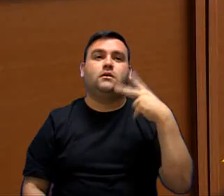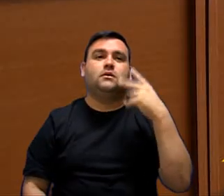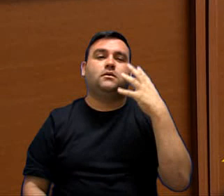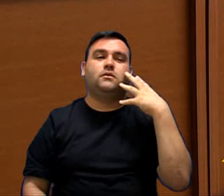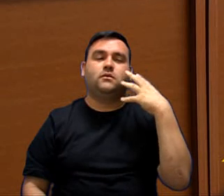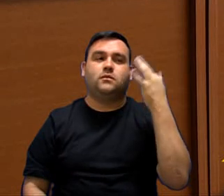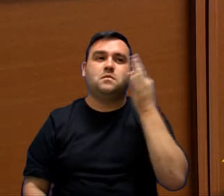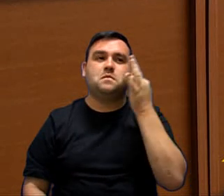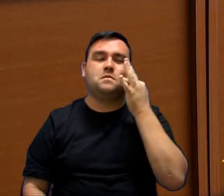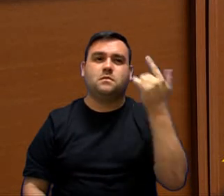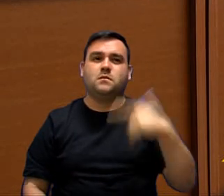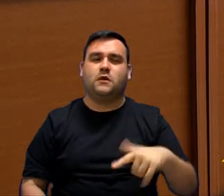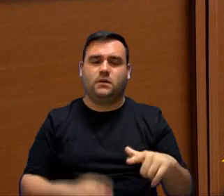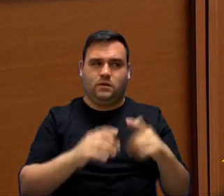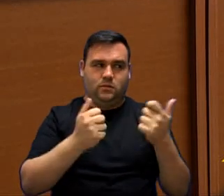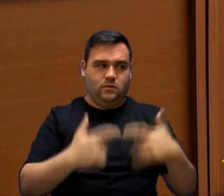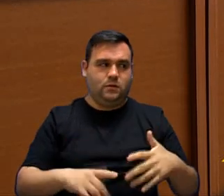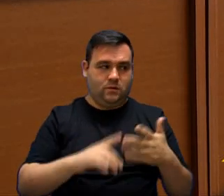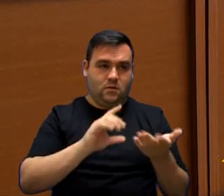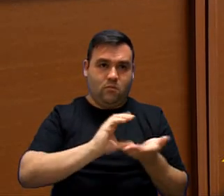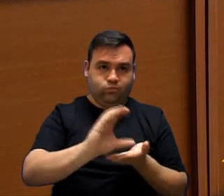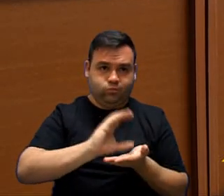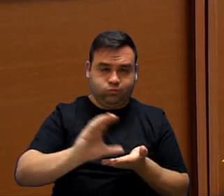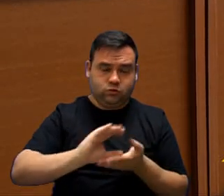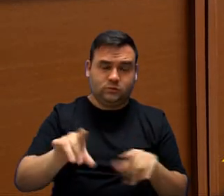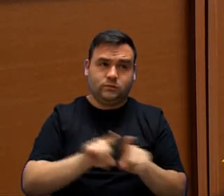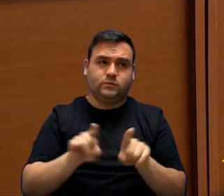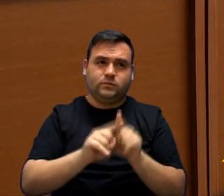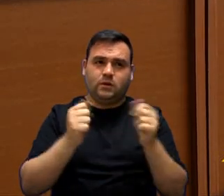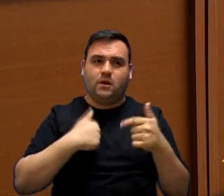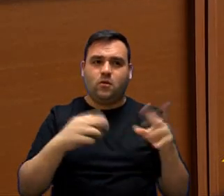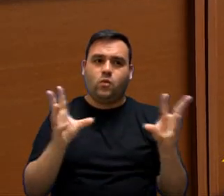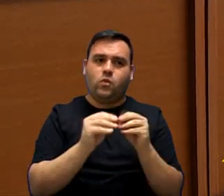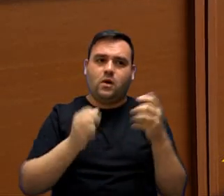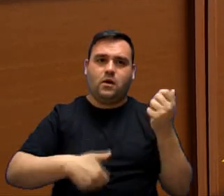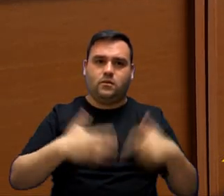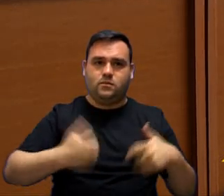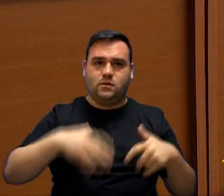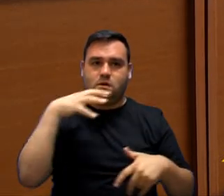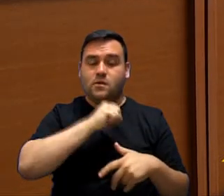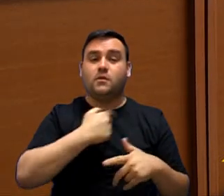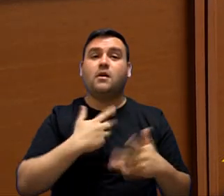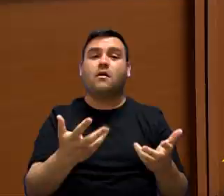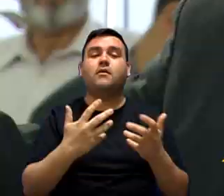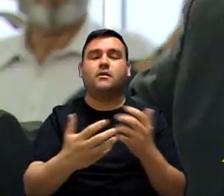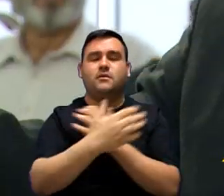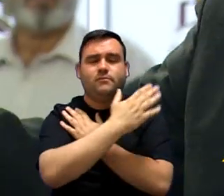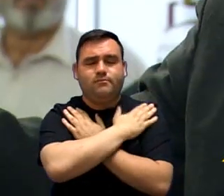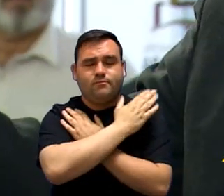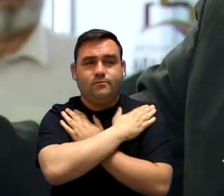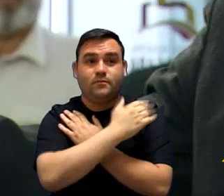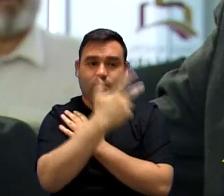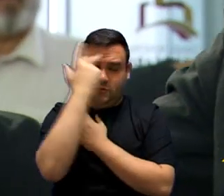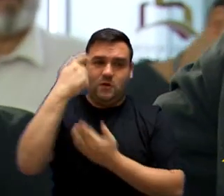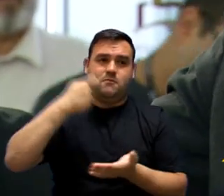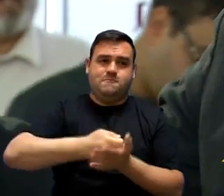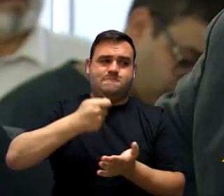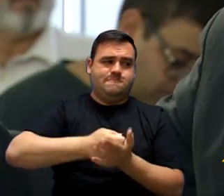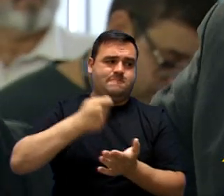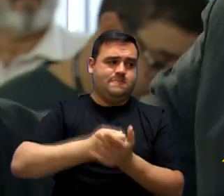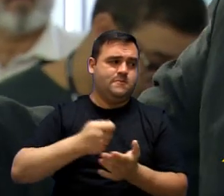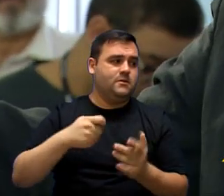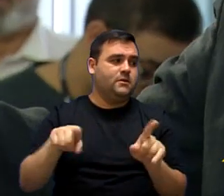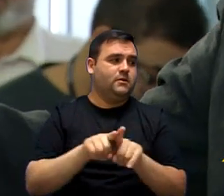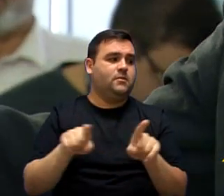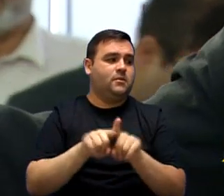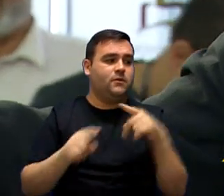Dini, quero também falar um pouquinho das emendas Péricles, mas para ser breve, quero aqui dar um abraço que cobrou da gente, dos MDBistas e de